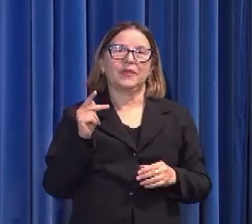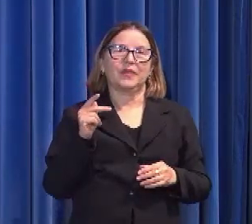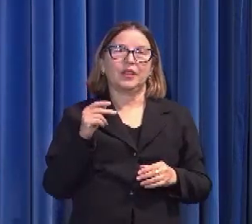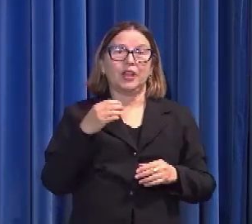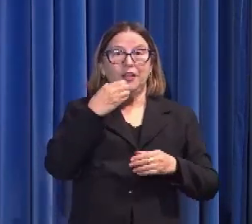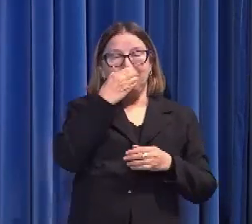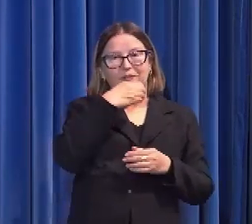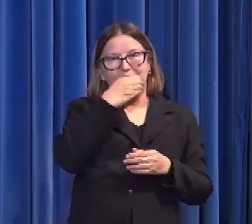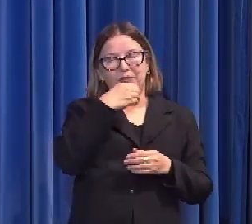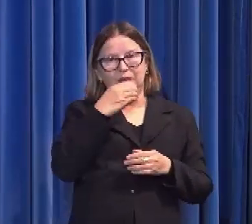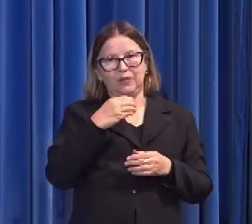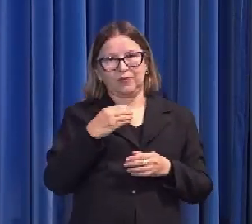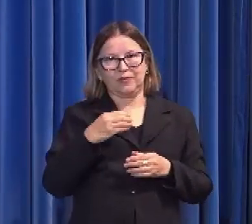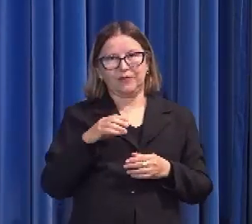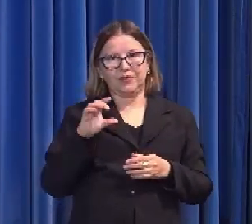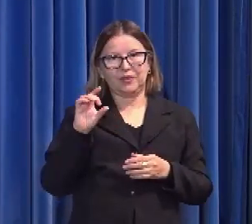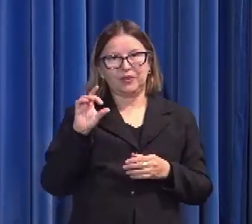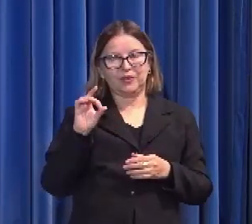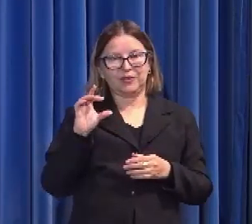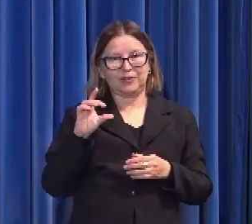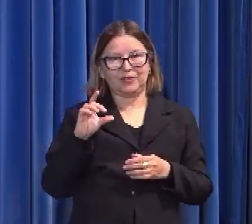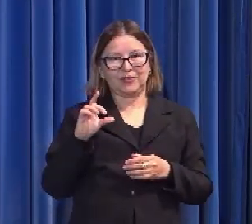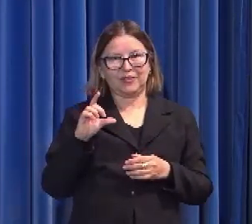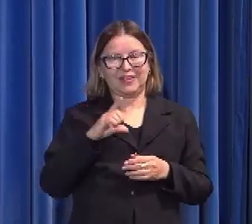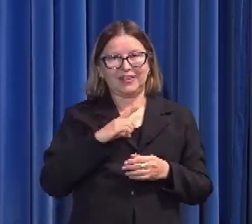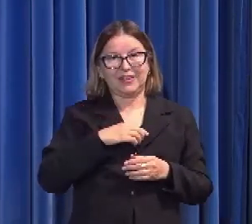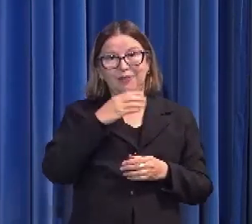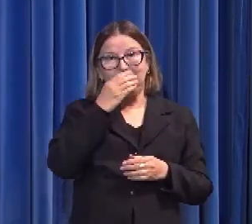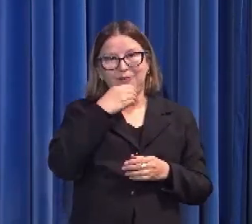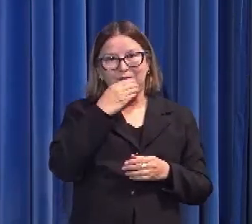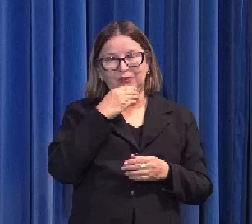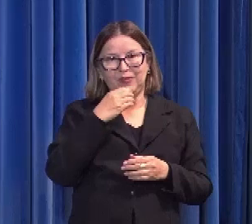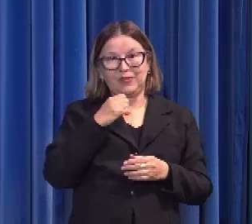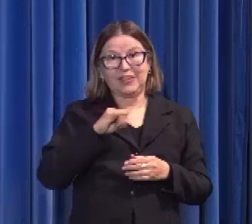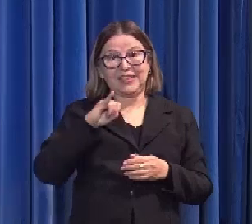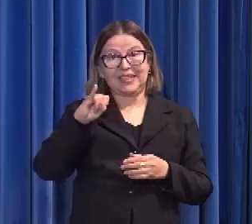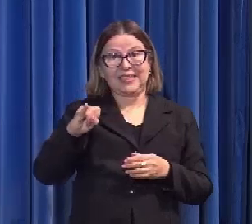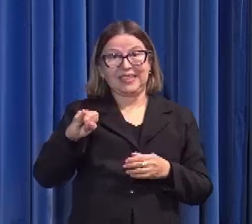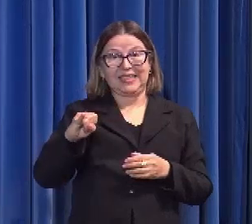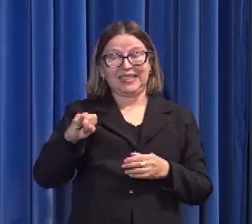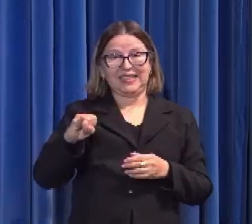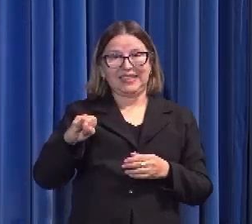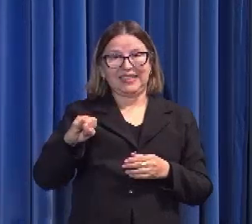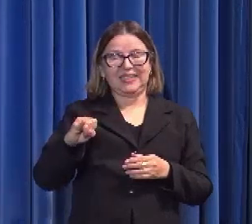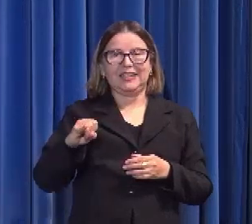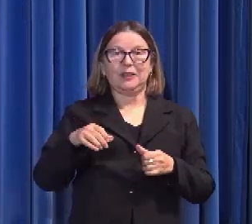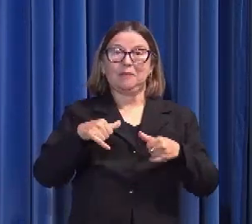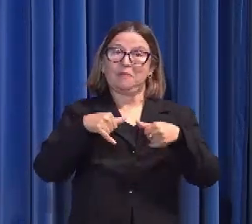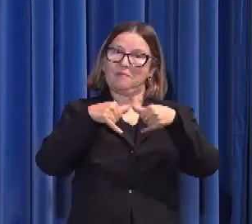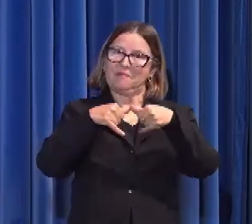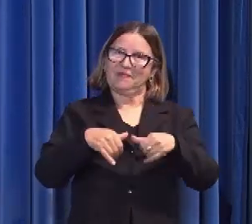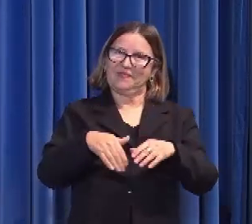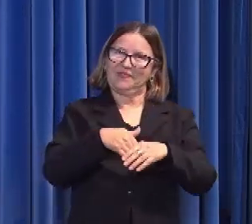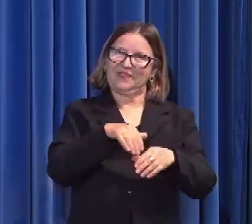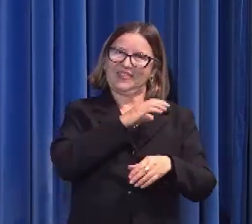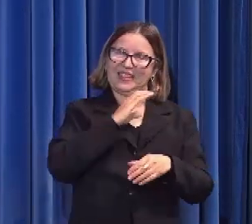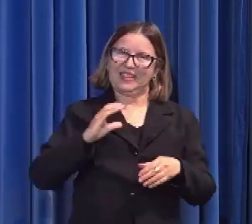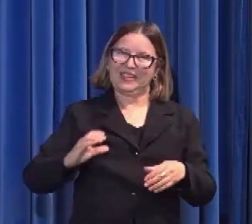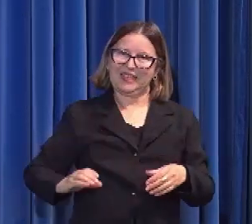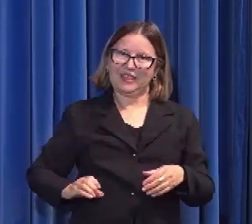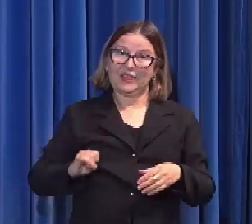frutificação na permanência em Cristo e da permanência da palavra de Cristo em